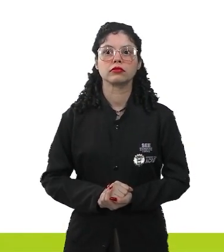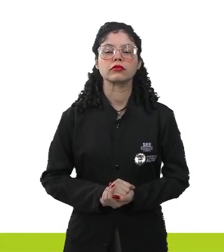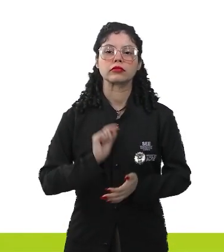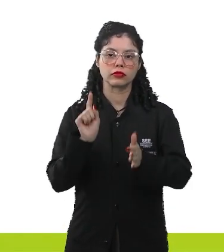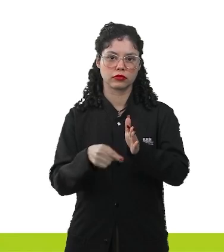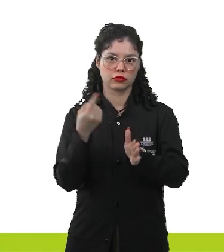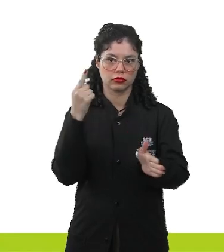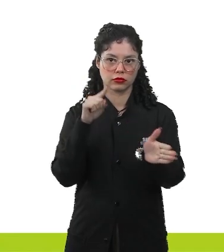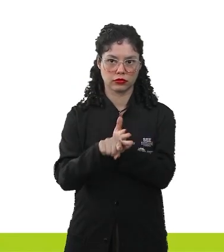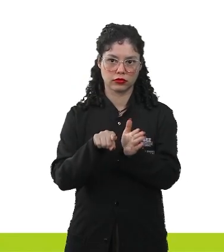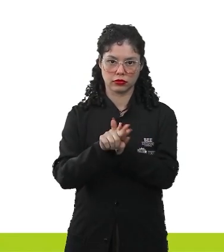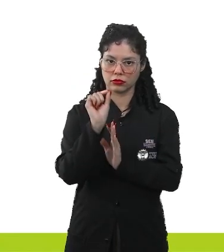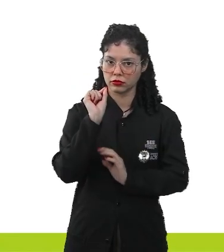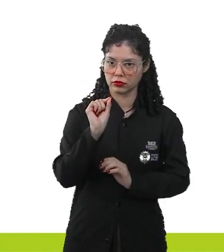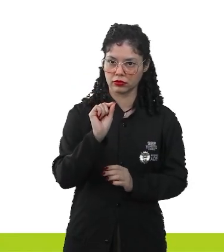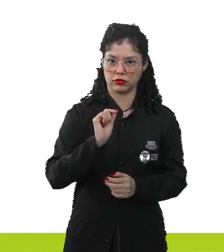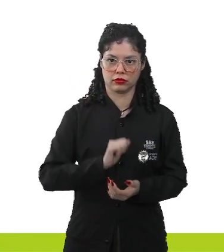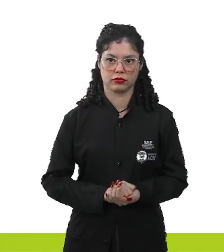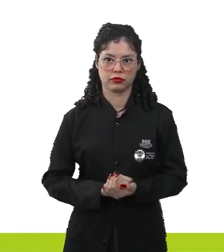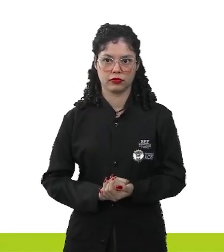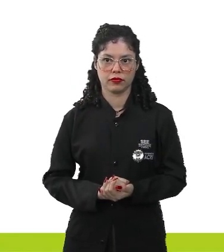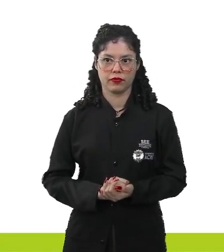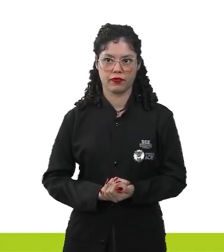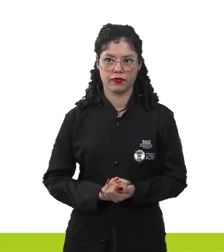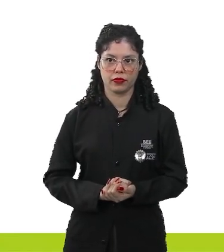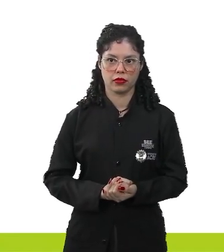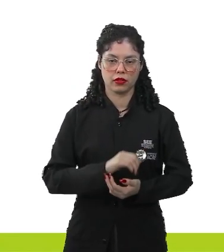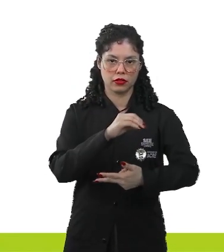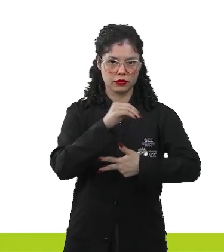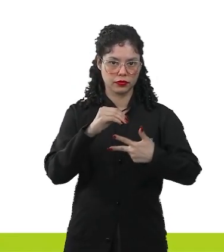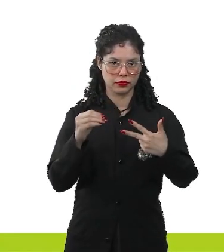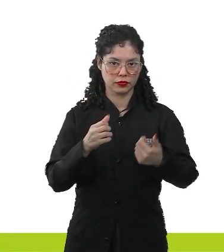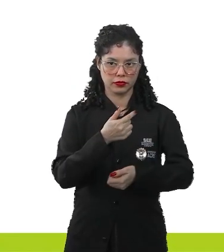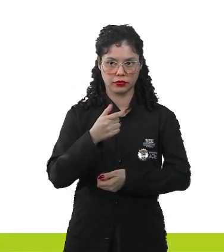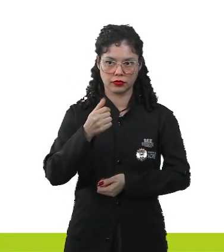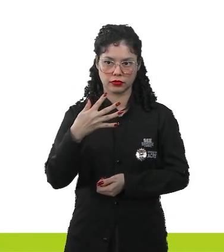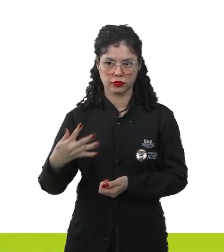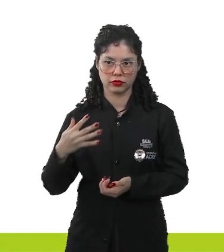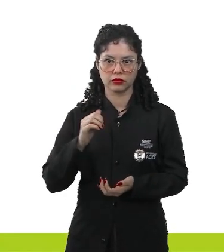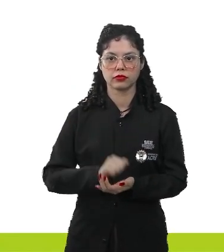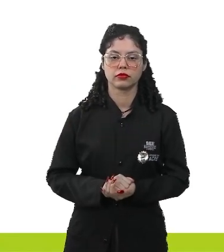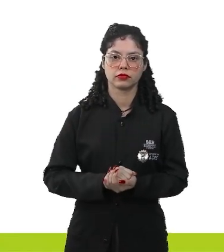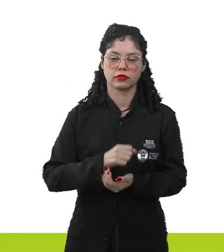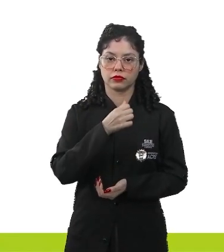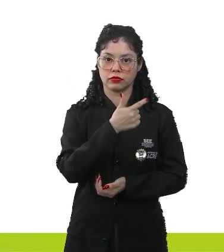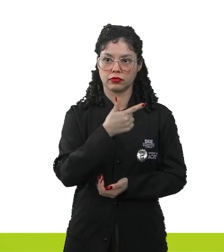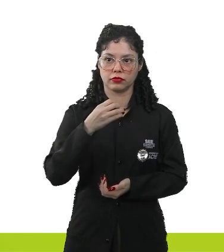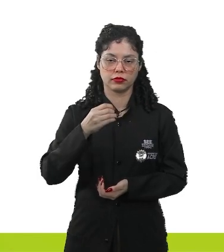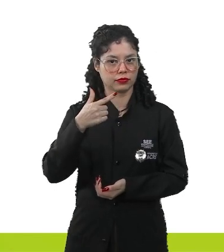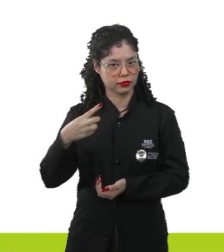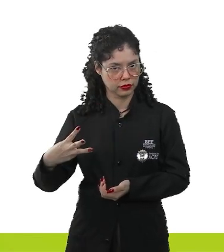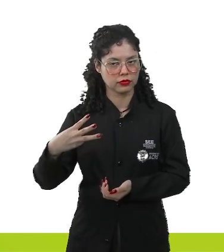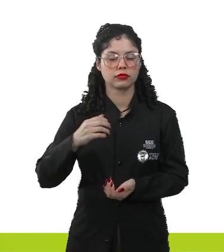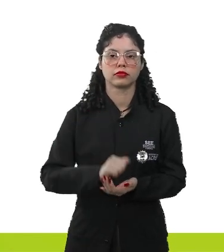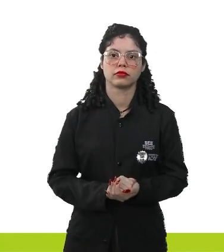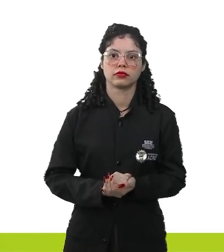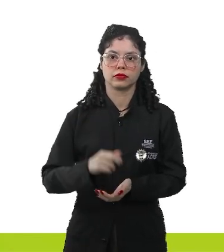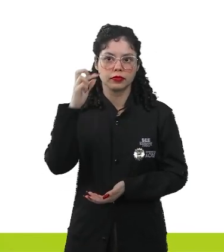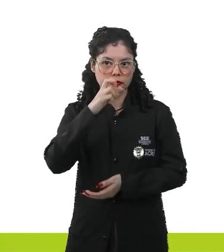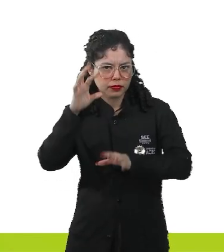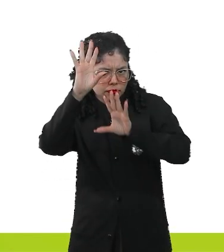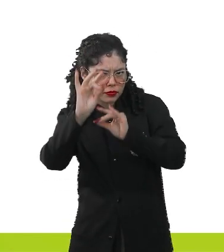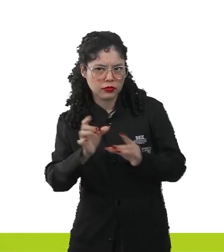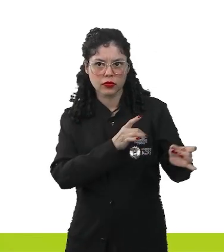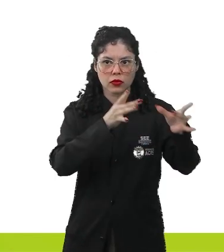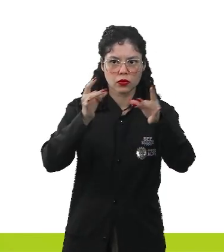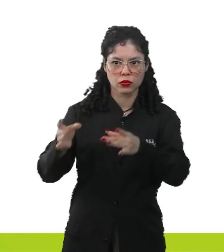Primeira questão nós temos aí, questão do Enem 2023, que diz o seguinte: analisando as vendas de uma